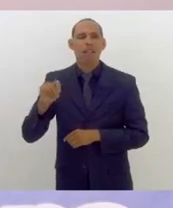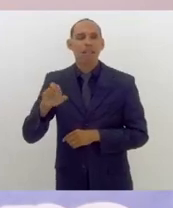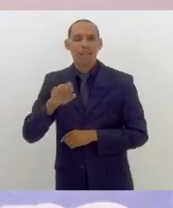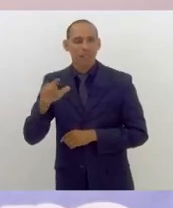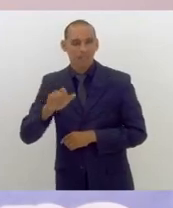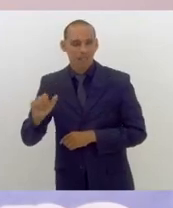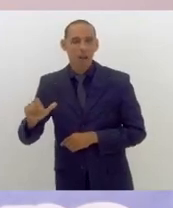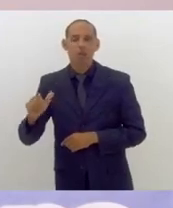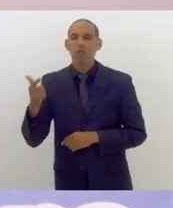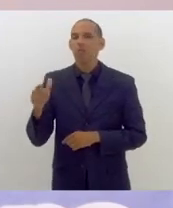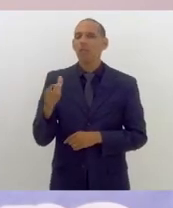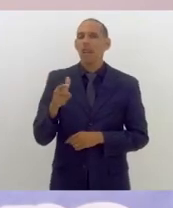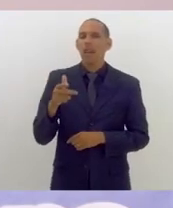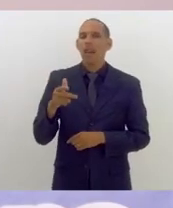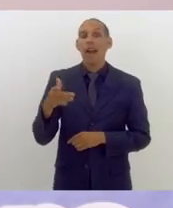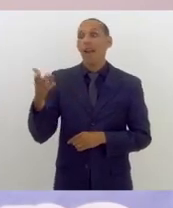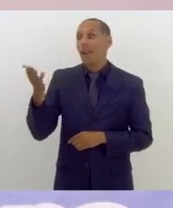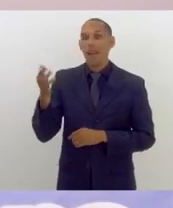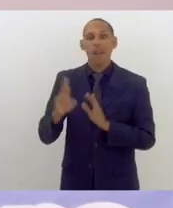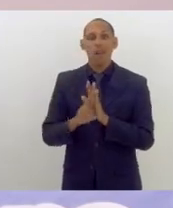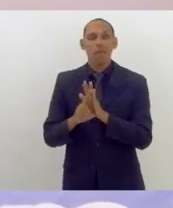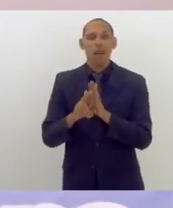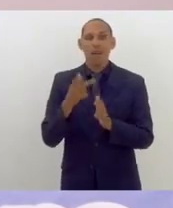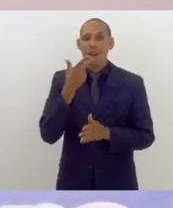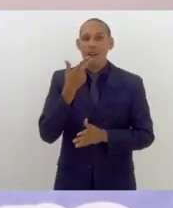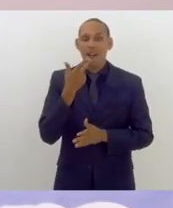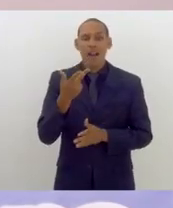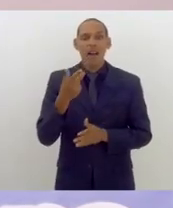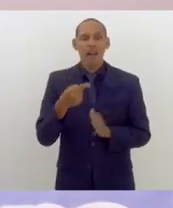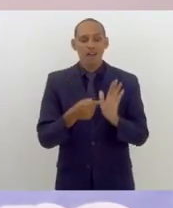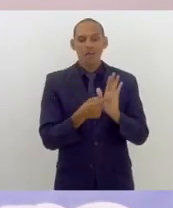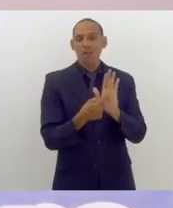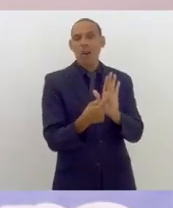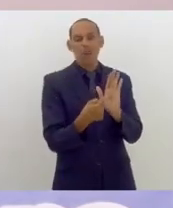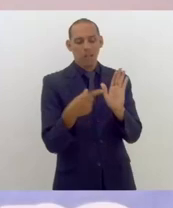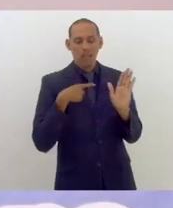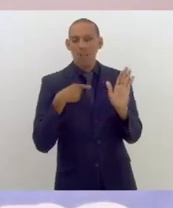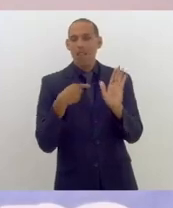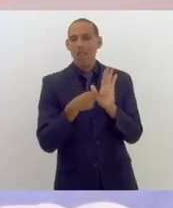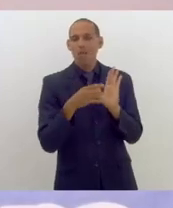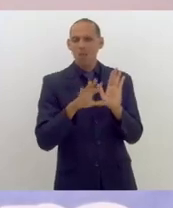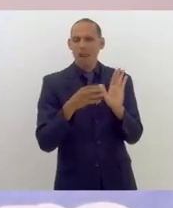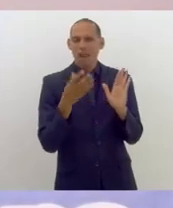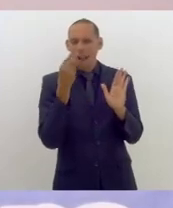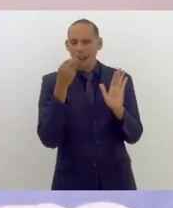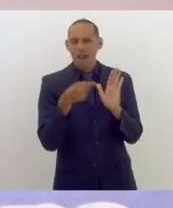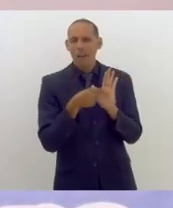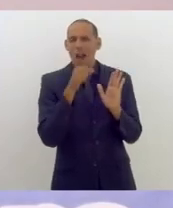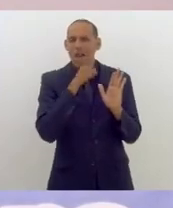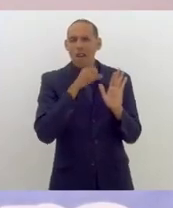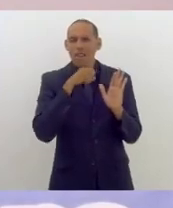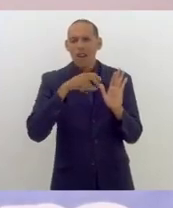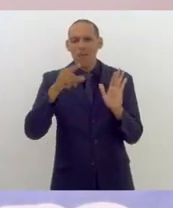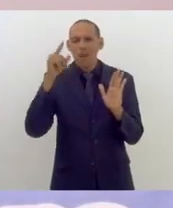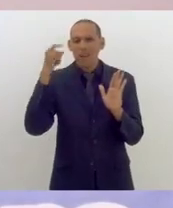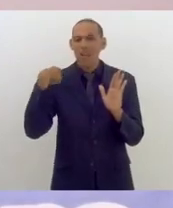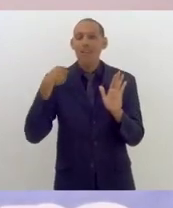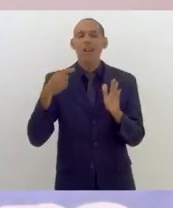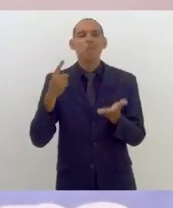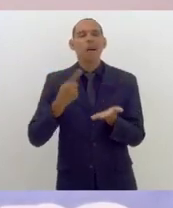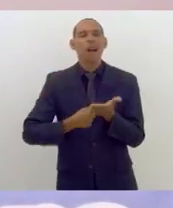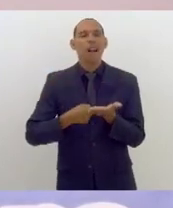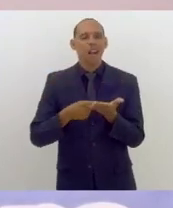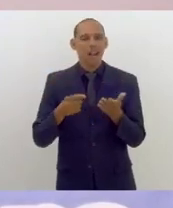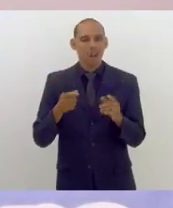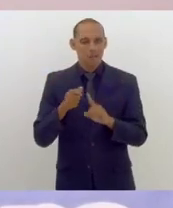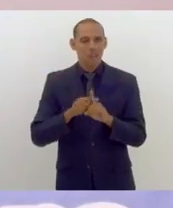representante mostrando que tem só que aquilo ali a foto ali antiga né que eles deram uma uma maquiagem Inclusive eu tô para marcar agora